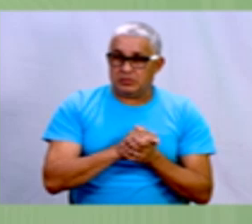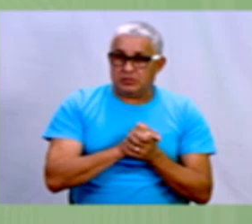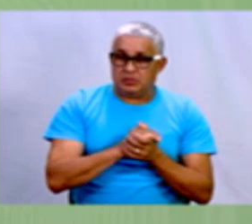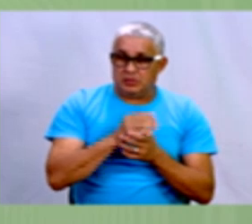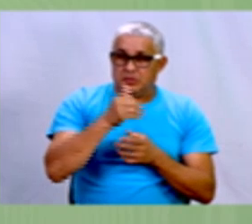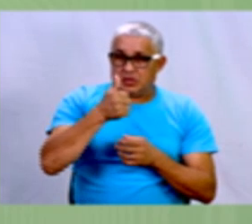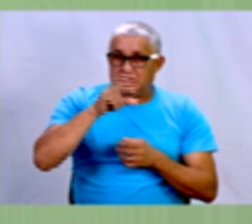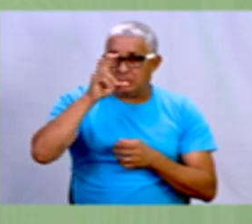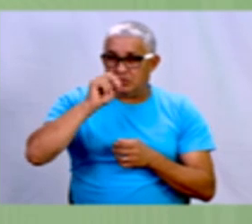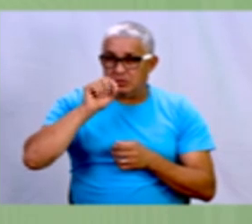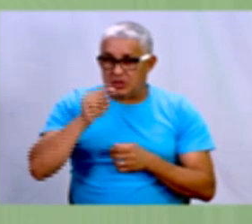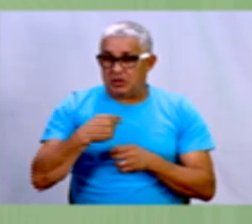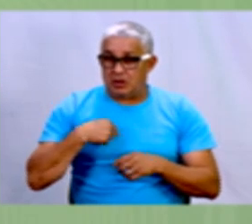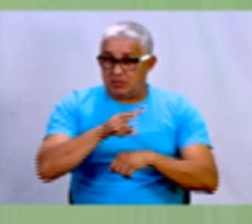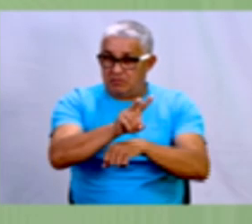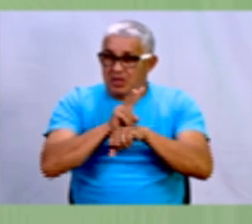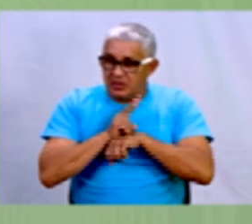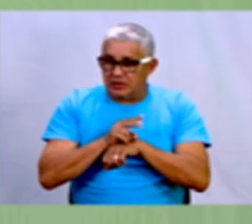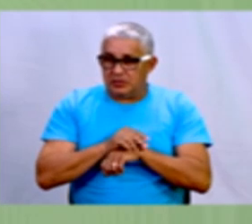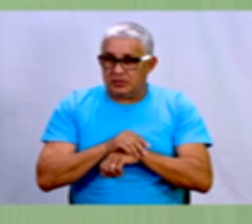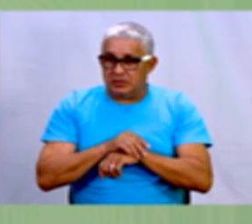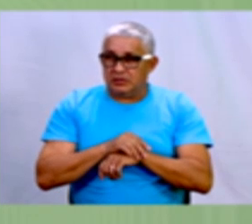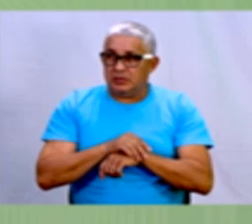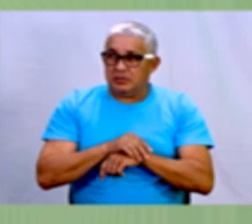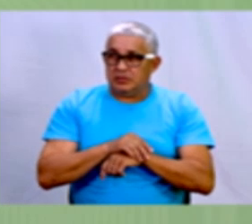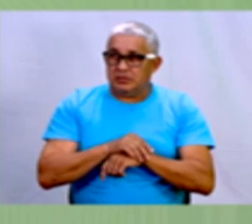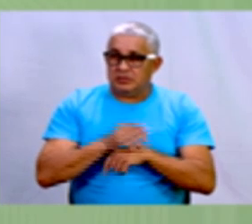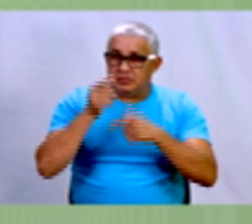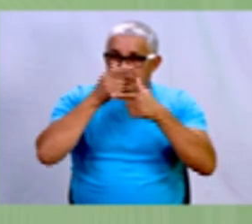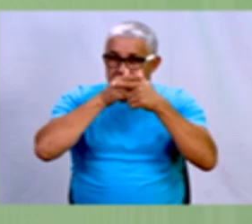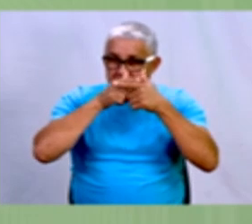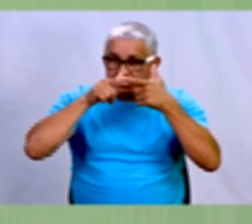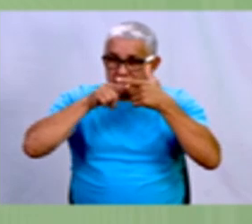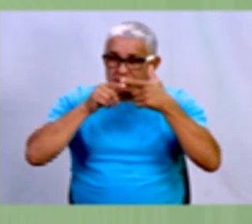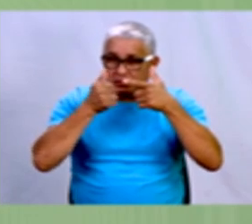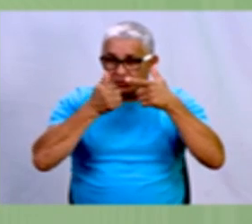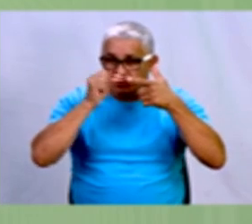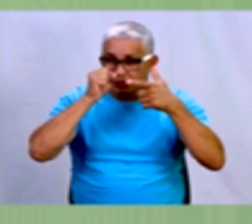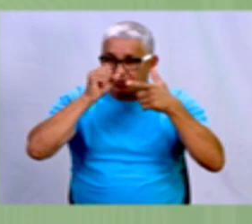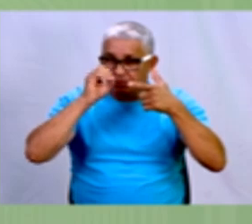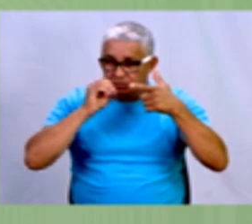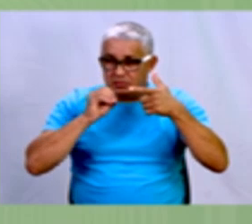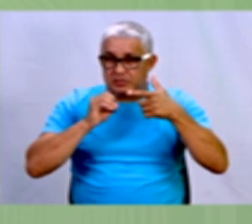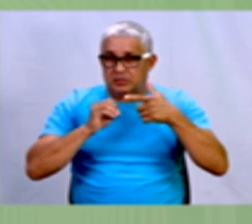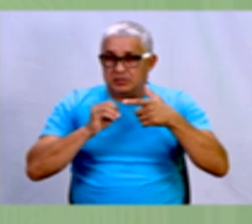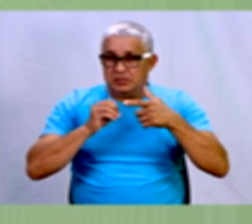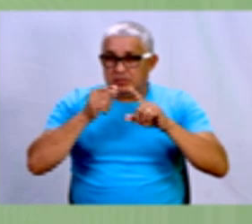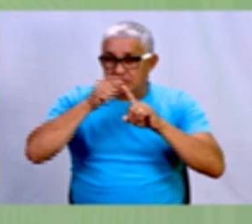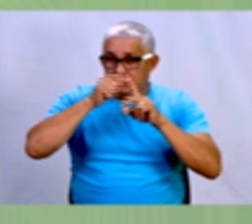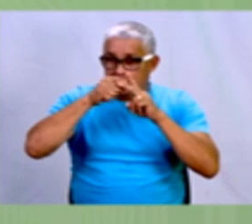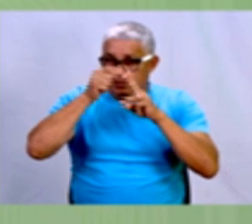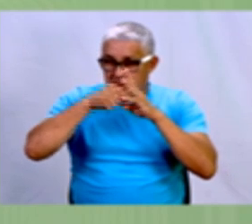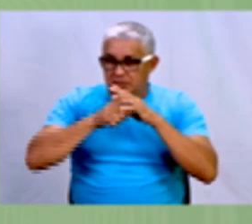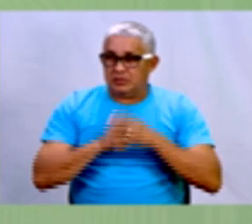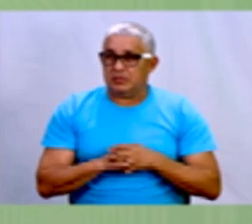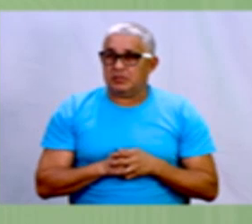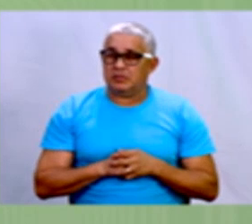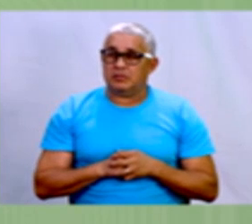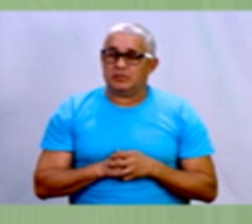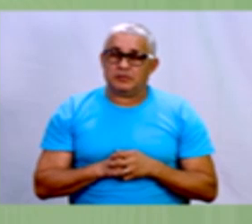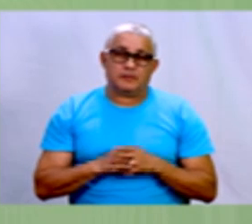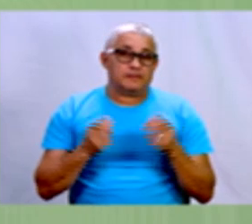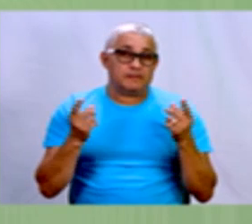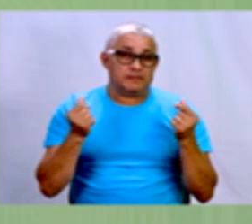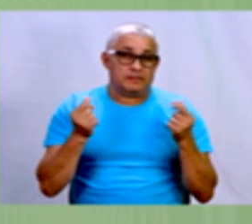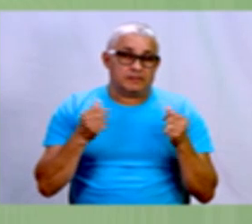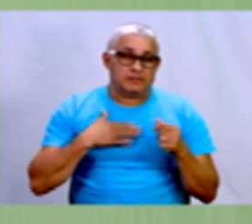porque foi o valor que eu emprestei, sobre o número de períodos, 180 meses. Então, o valor